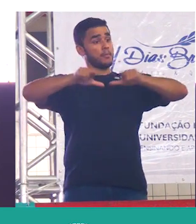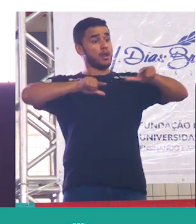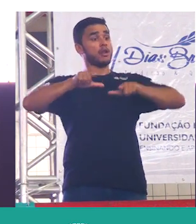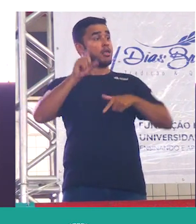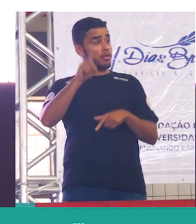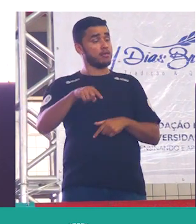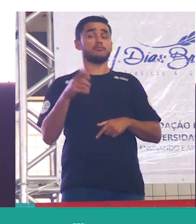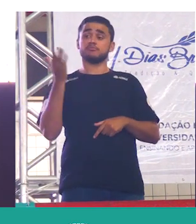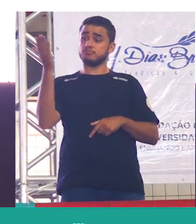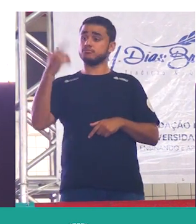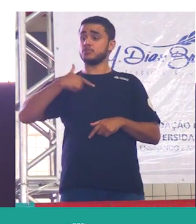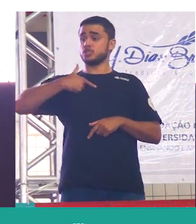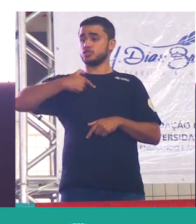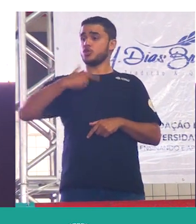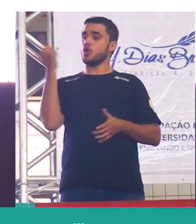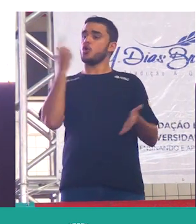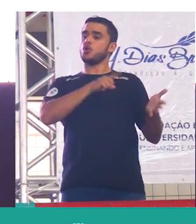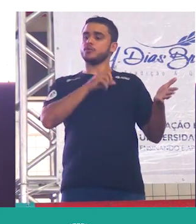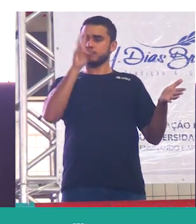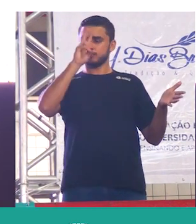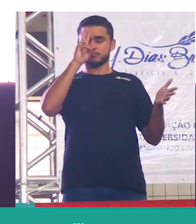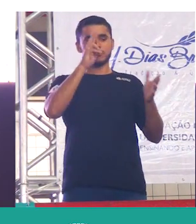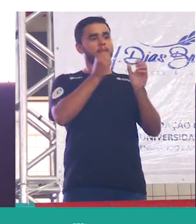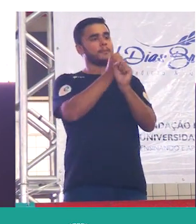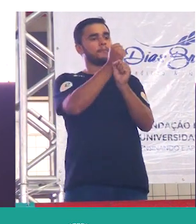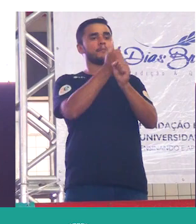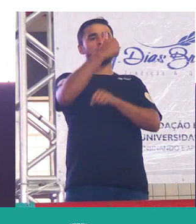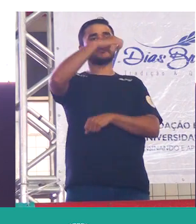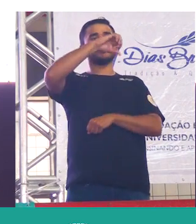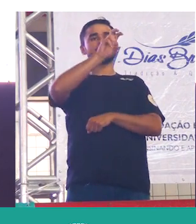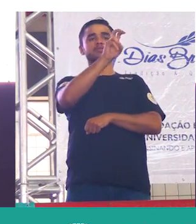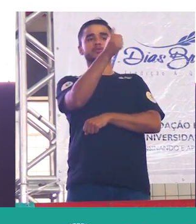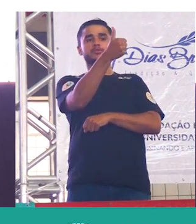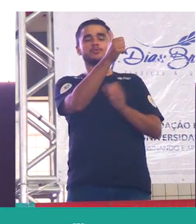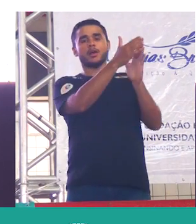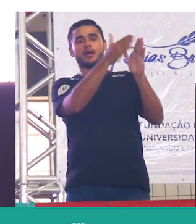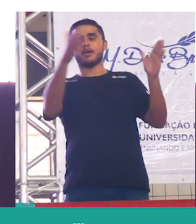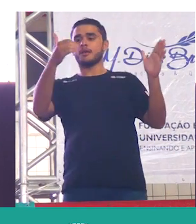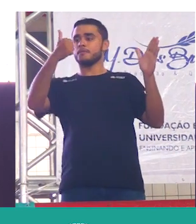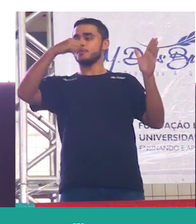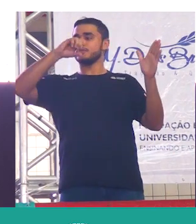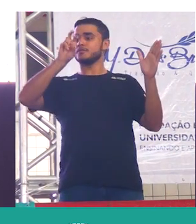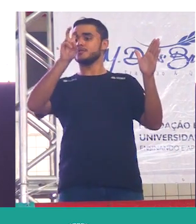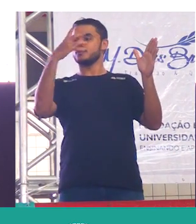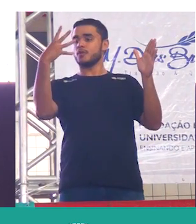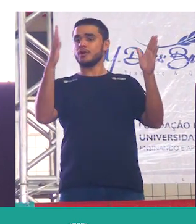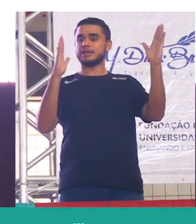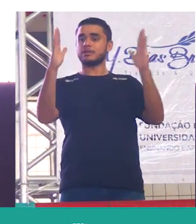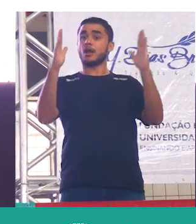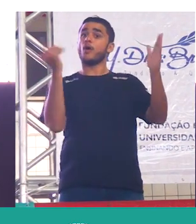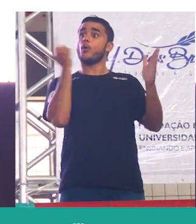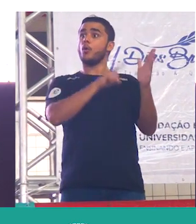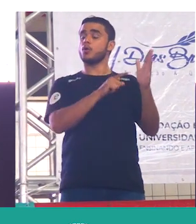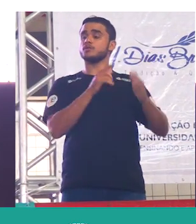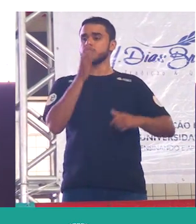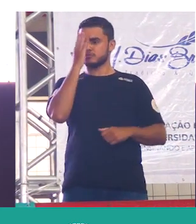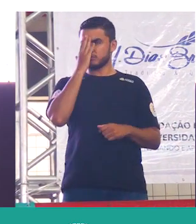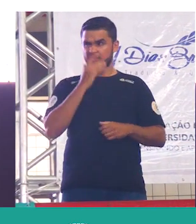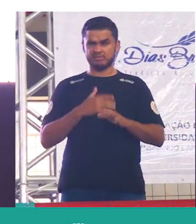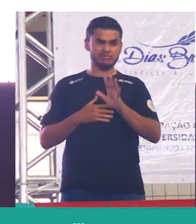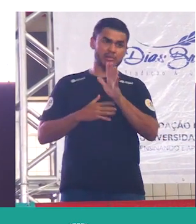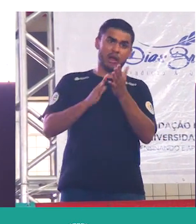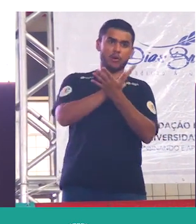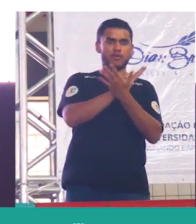exemplo, foram conquistadas naquela época. Muita gente que não concorda com isso diz que não foi ele